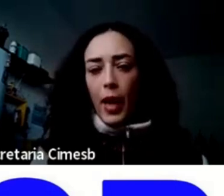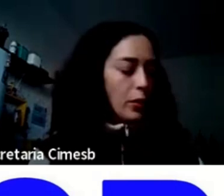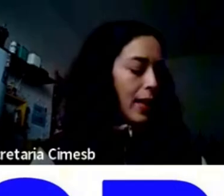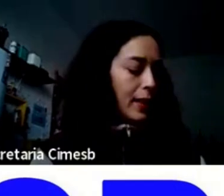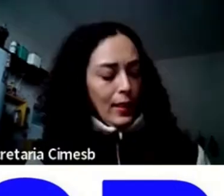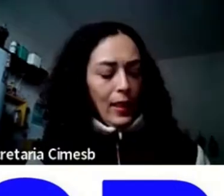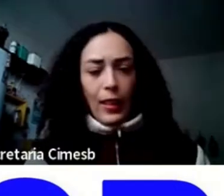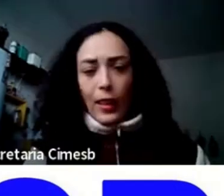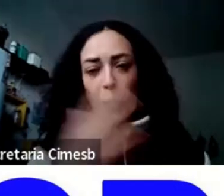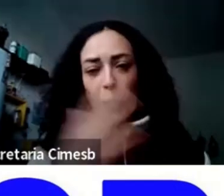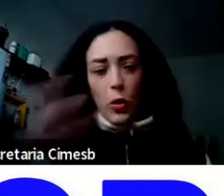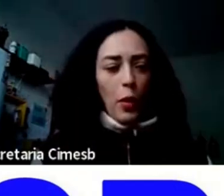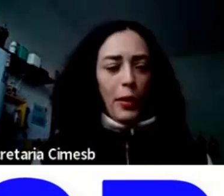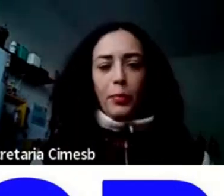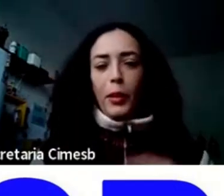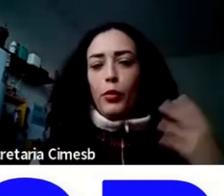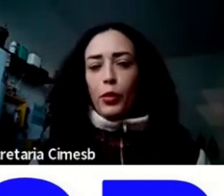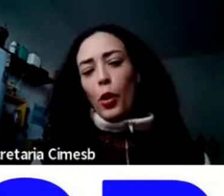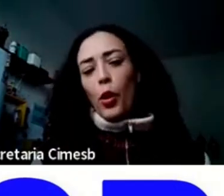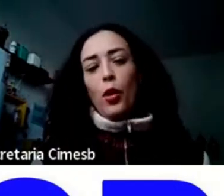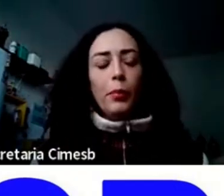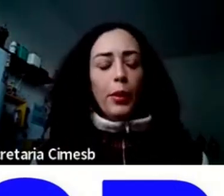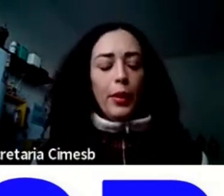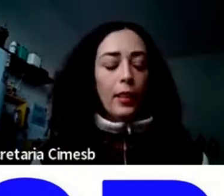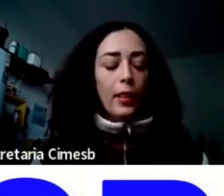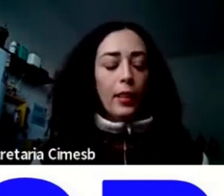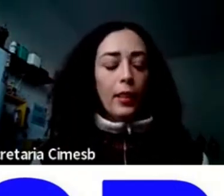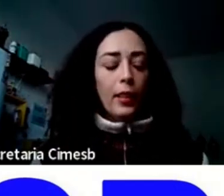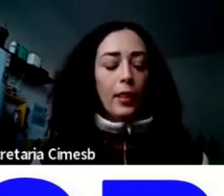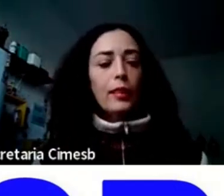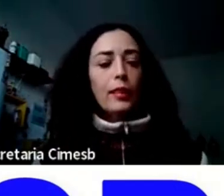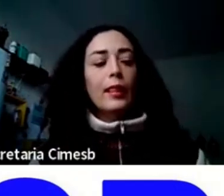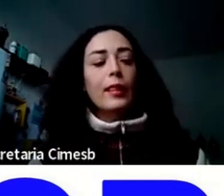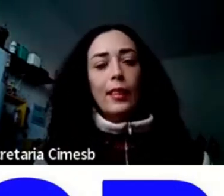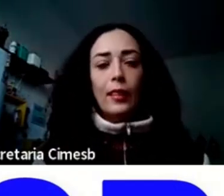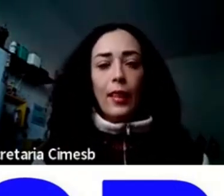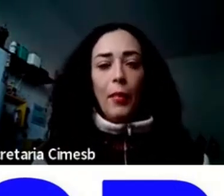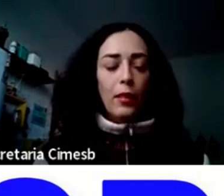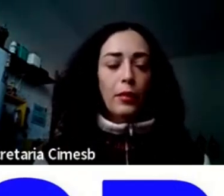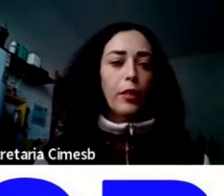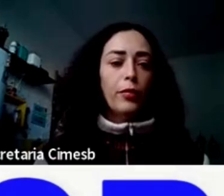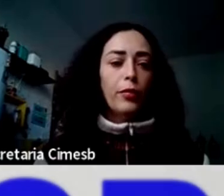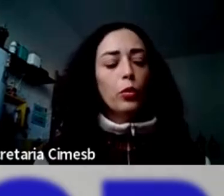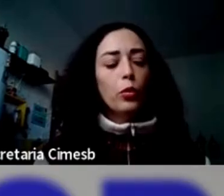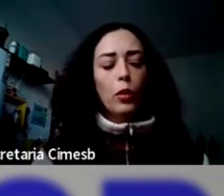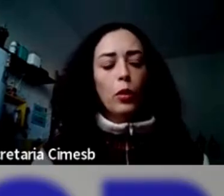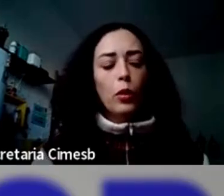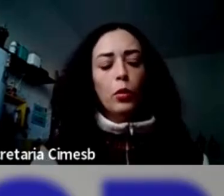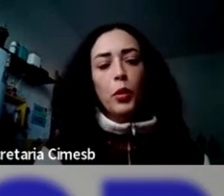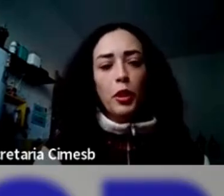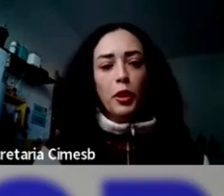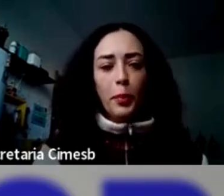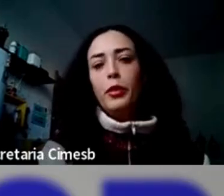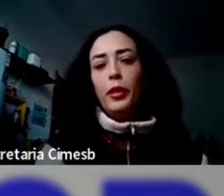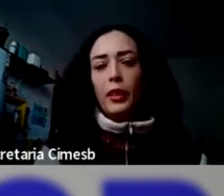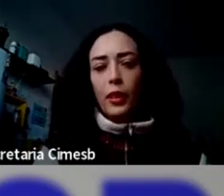alfabetos, sinais. E aí ele começou a participar de futebol, campeonatos. Então foi bem bacana assim esse trabalho que eu fiz junto com o aluno,